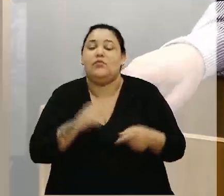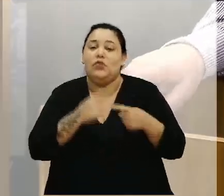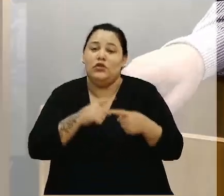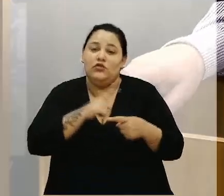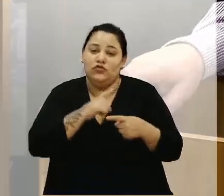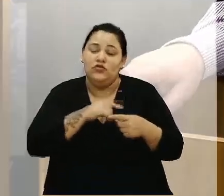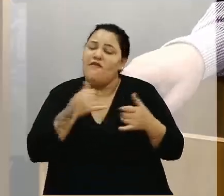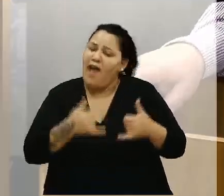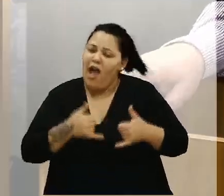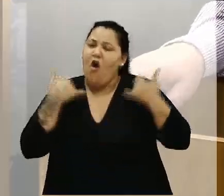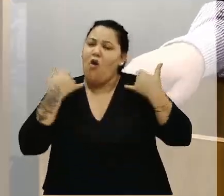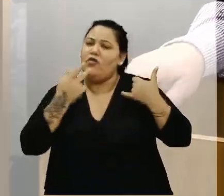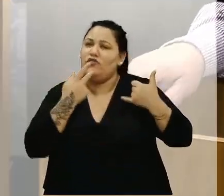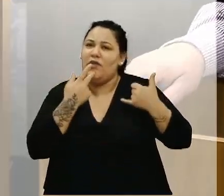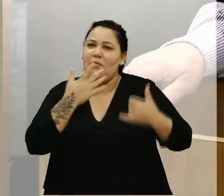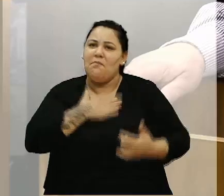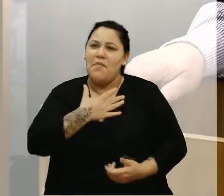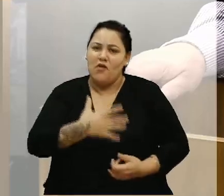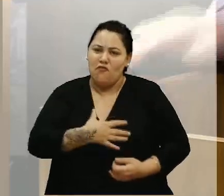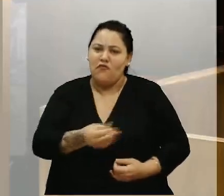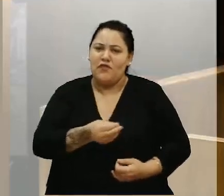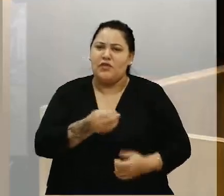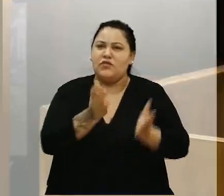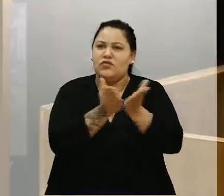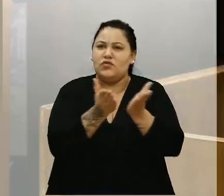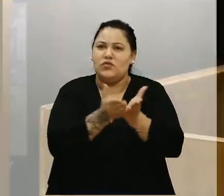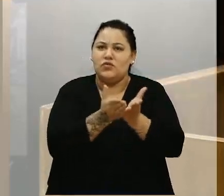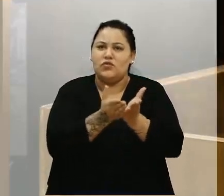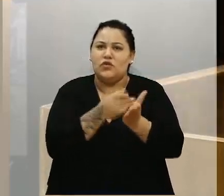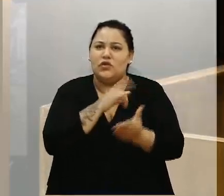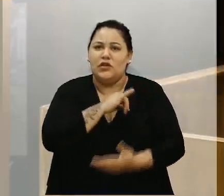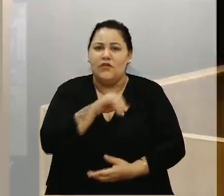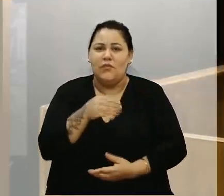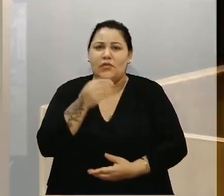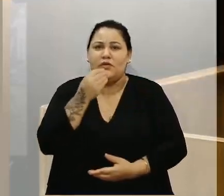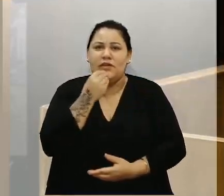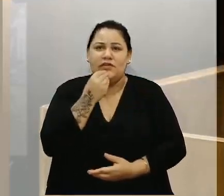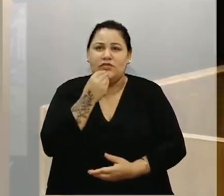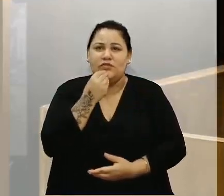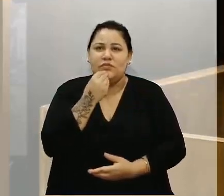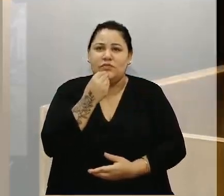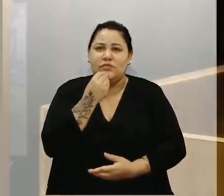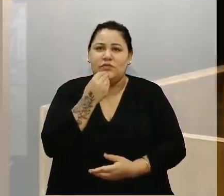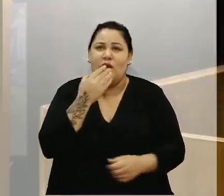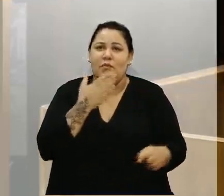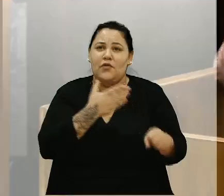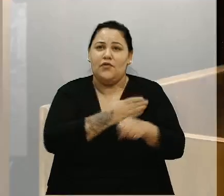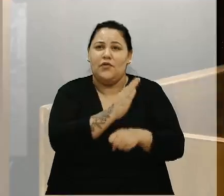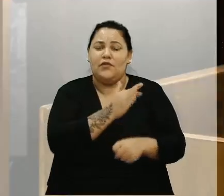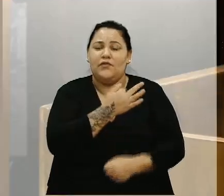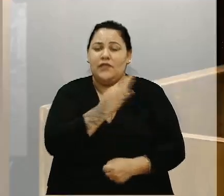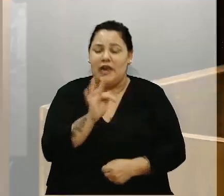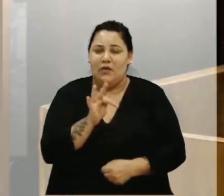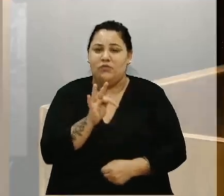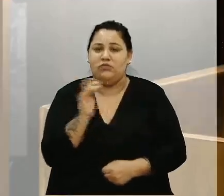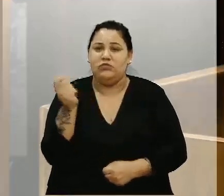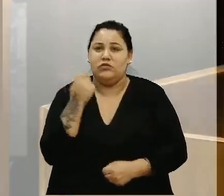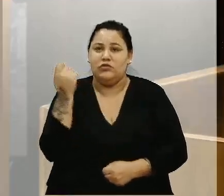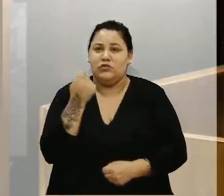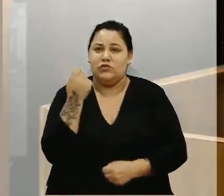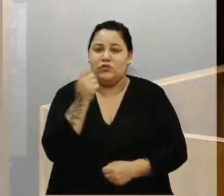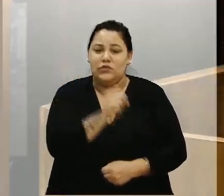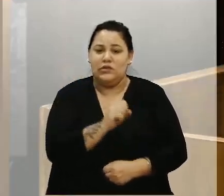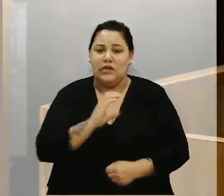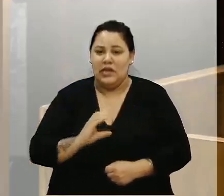dizer que o meu pai estudou, teve a oportunidade de passar na Universidade Federal, no Rio Grande do Sul, Santa